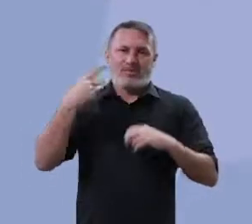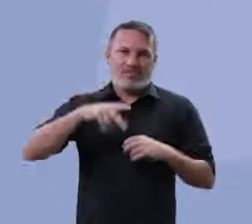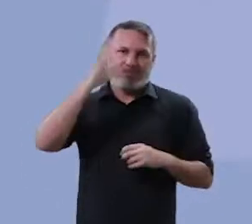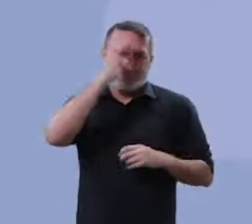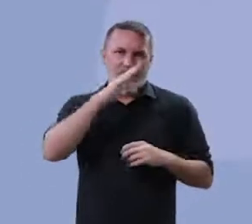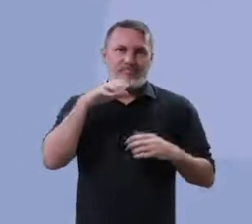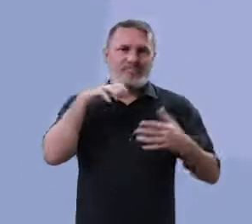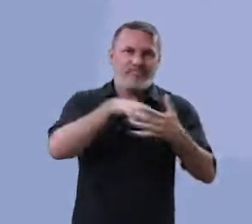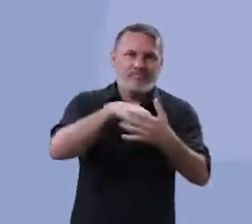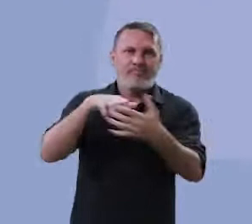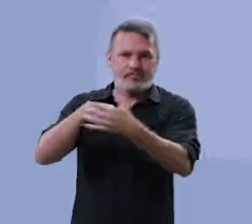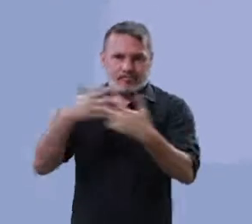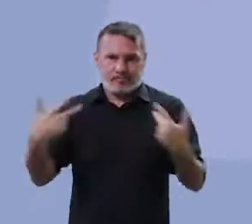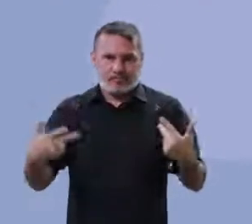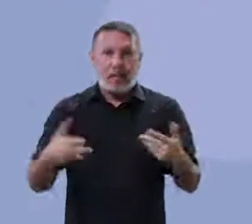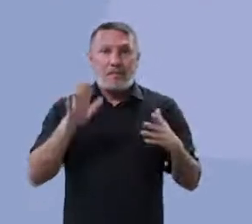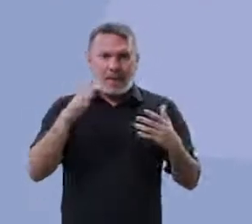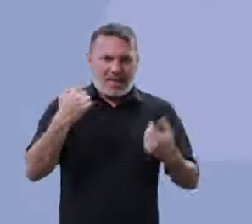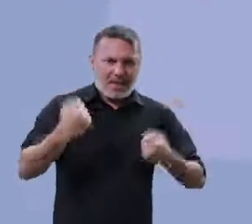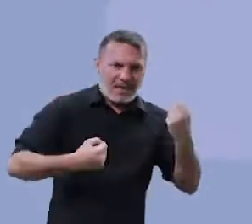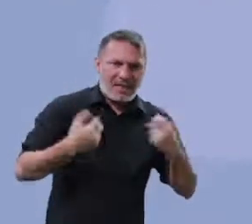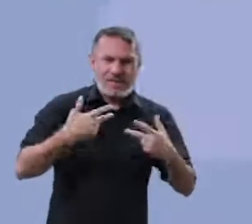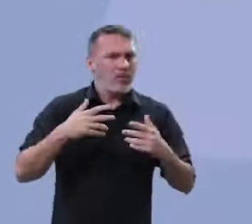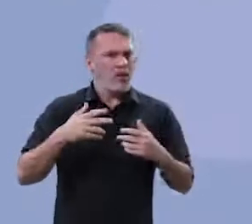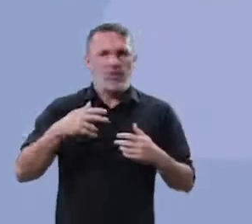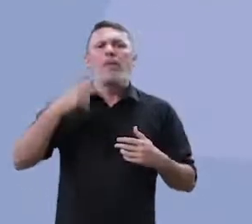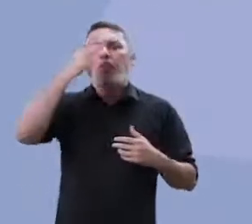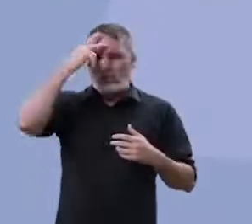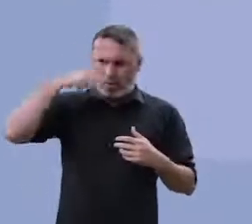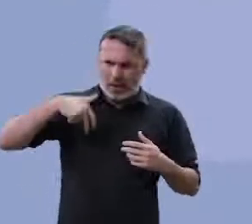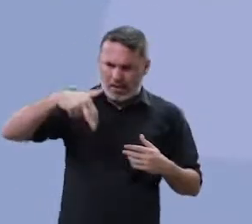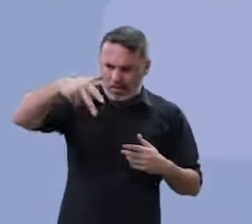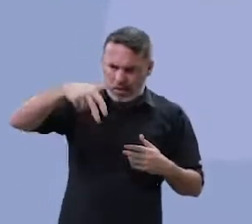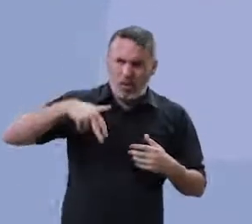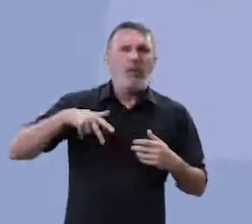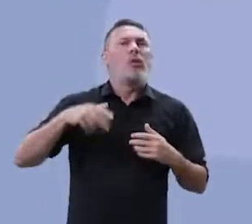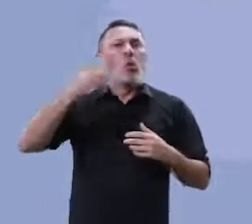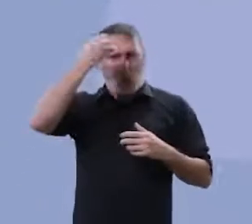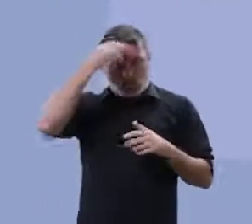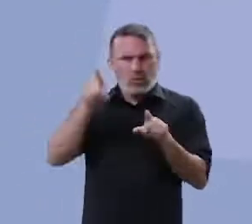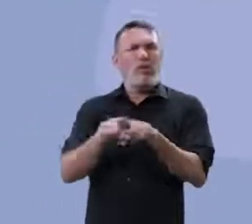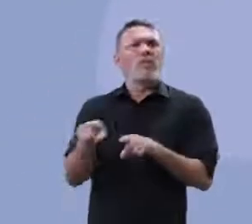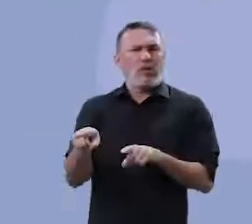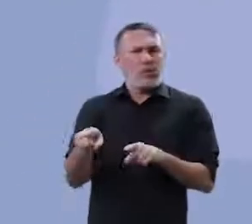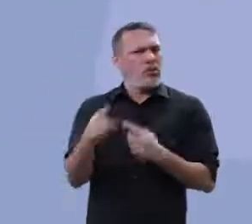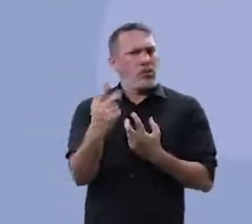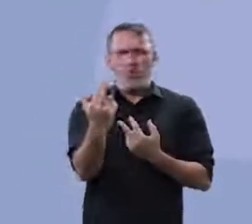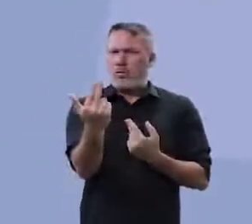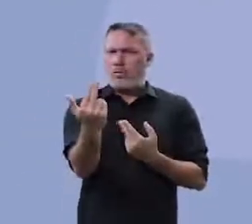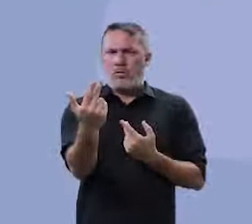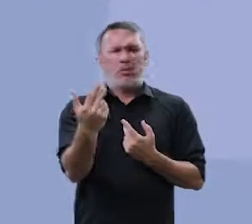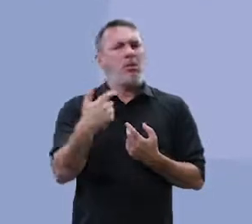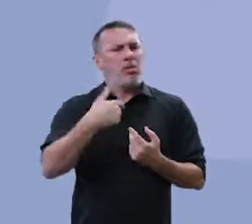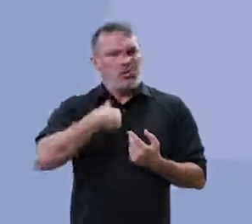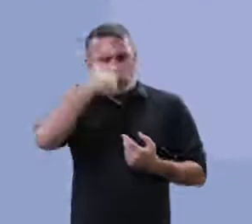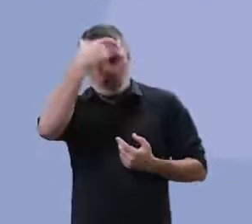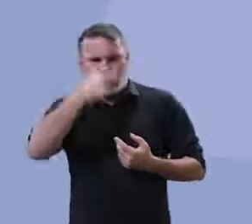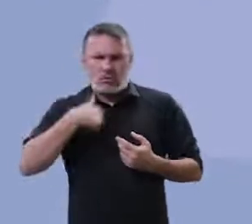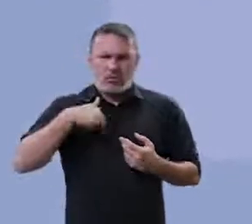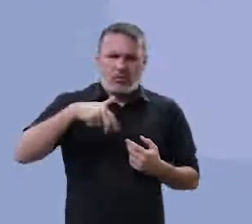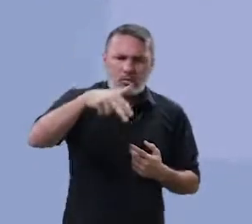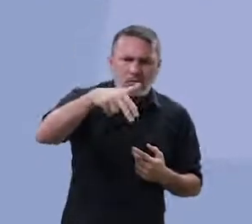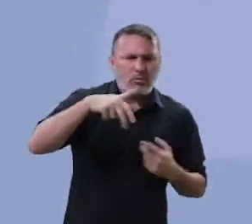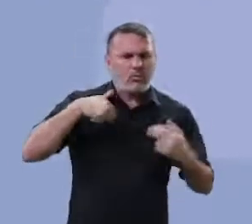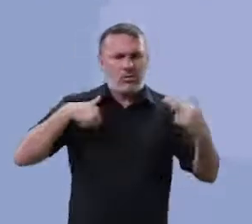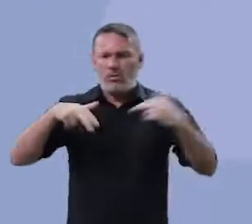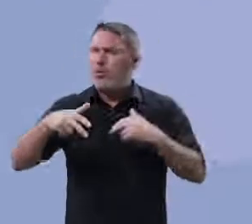trânsito no Brasil. E o pedestre também tem culpa, tá? Não vem só com o motorista. Ah, a culpa é do motorista. Não, você pedestre. Eu,